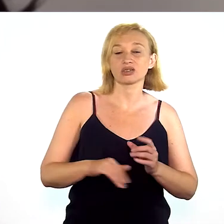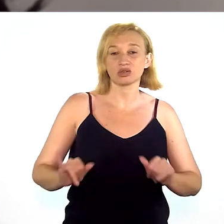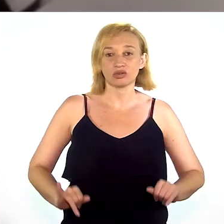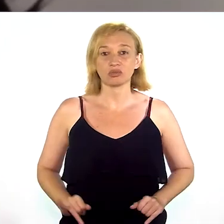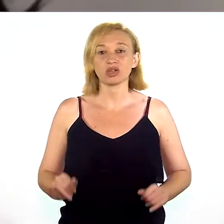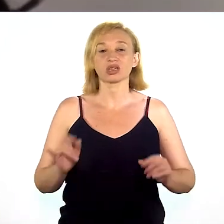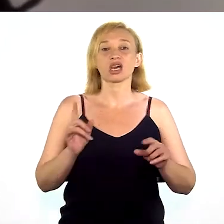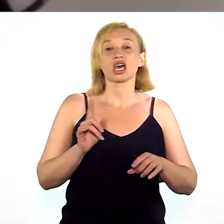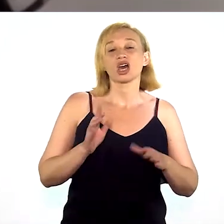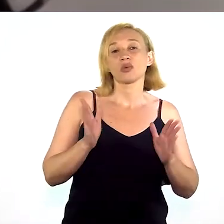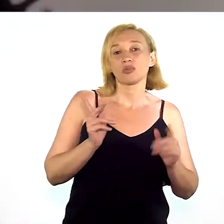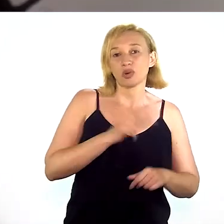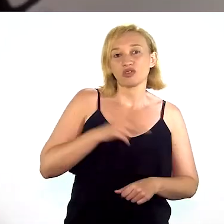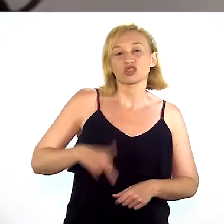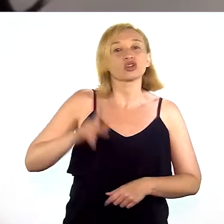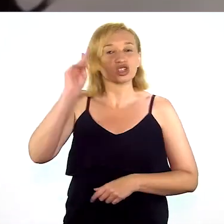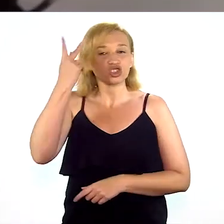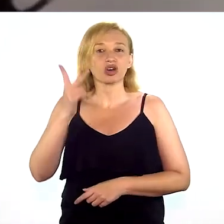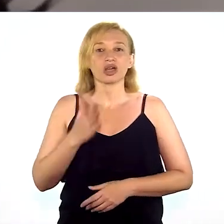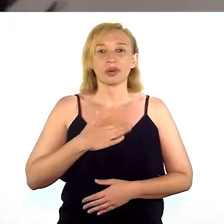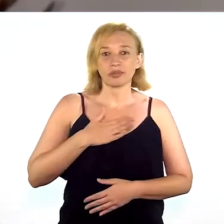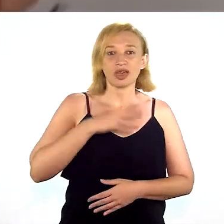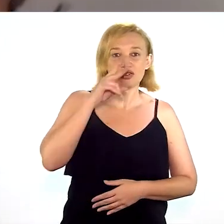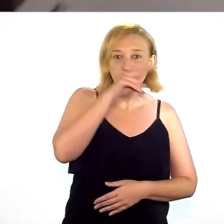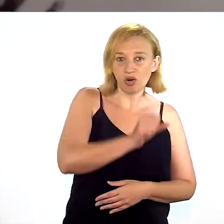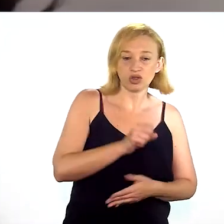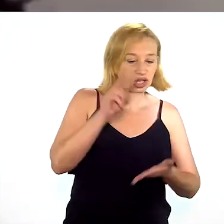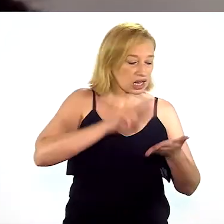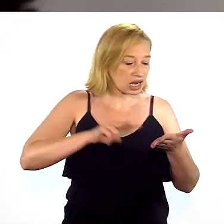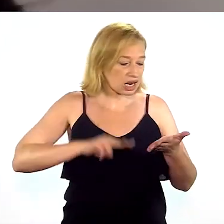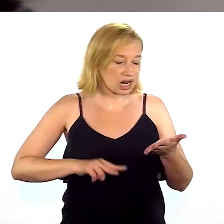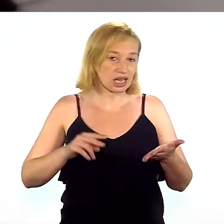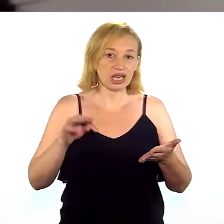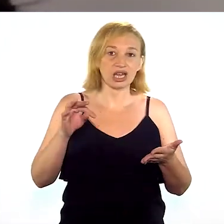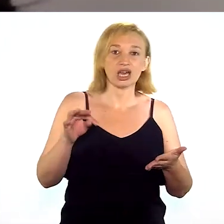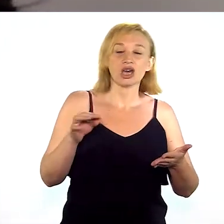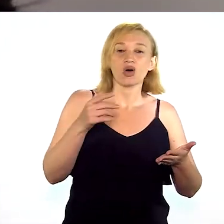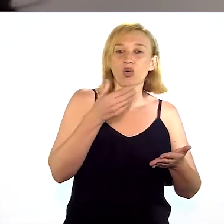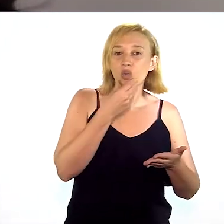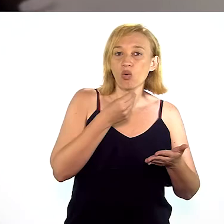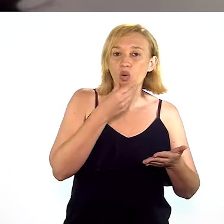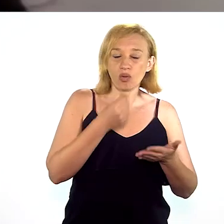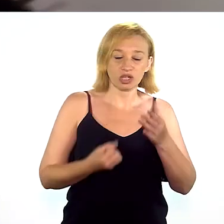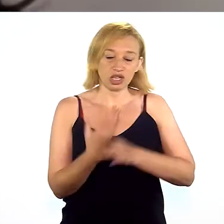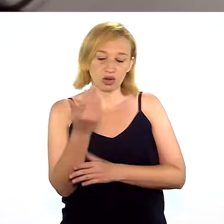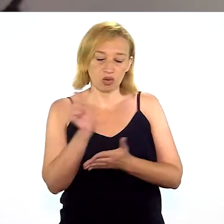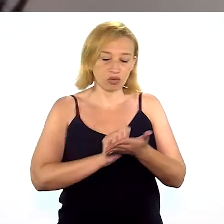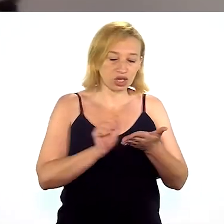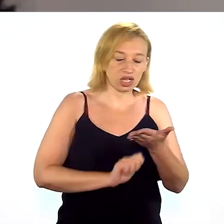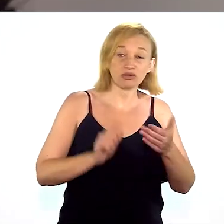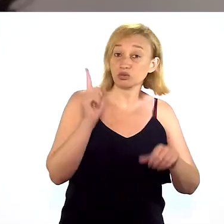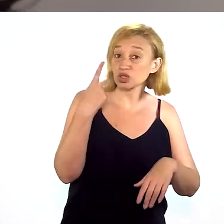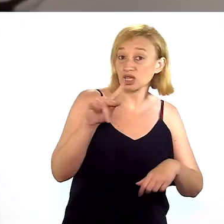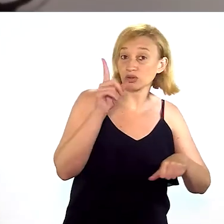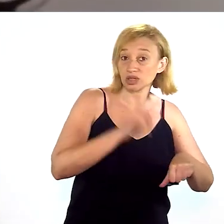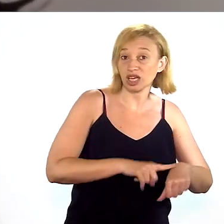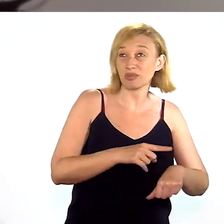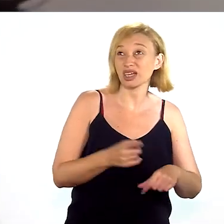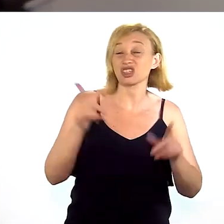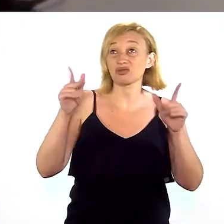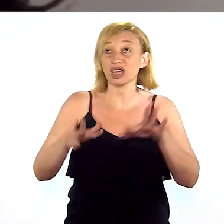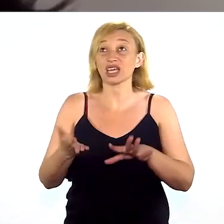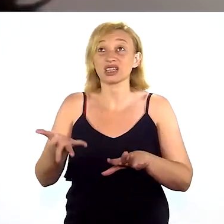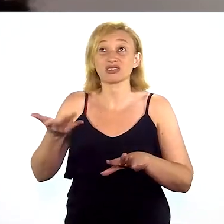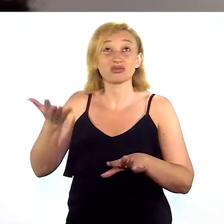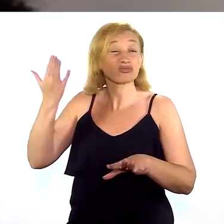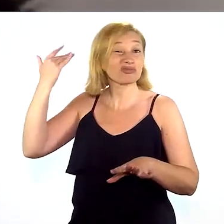a sociedade pela qual a gente tem passado. Acho que como professora de história, isso para mim é muito forte. ler um escritor do seu tempo. É bem diferente